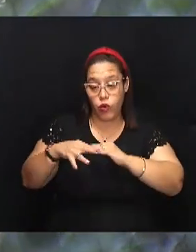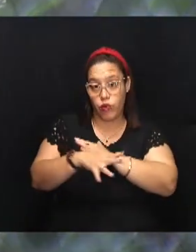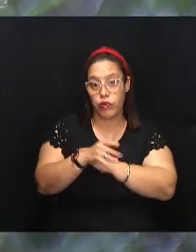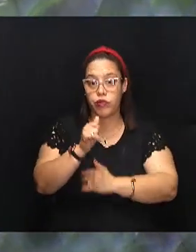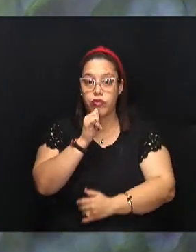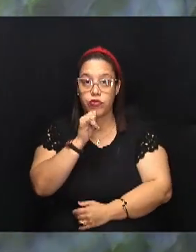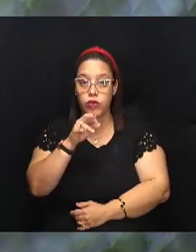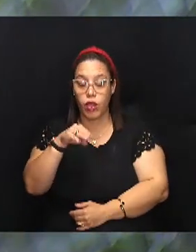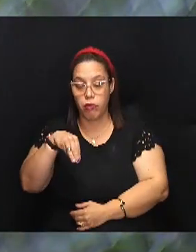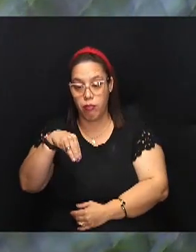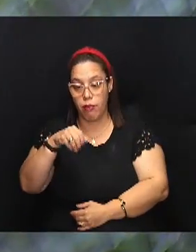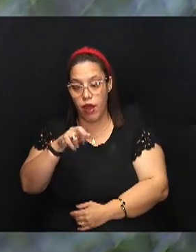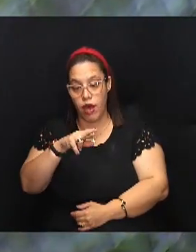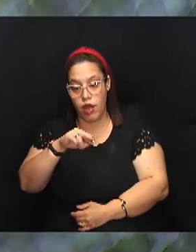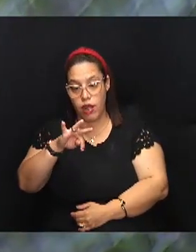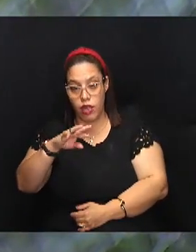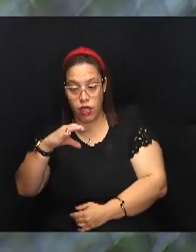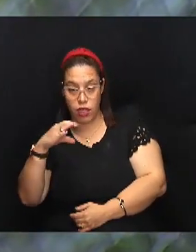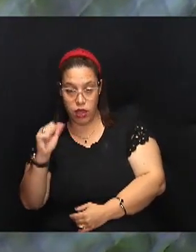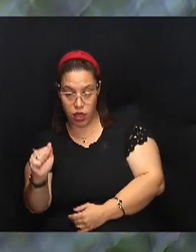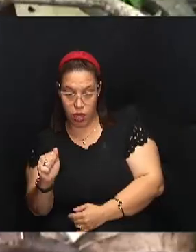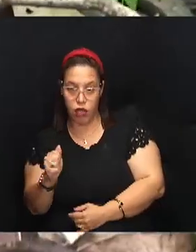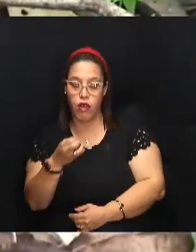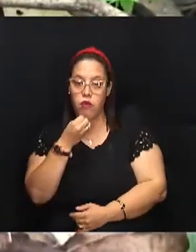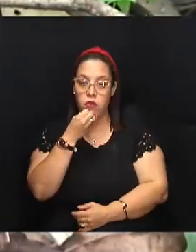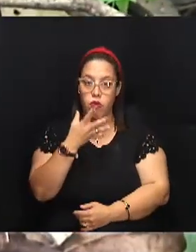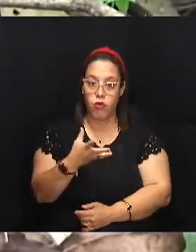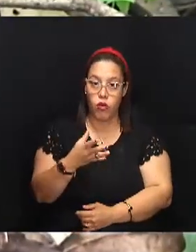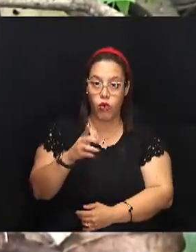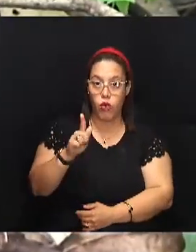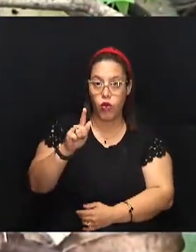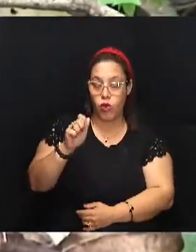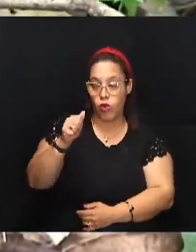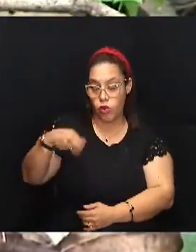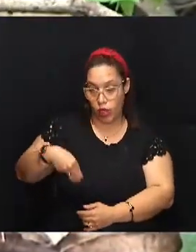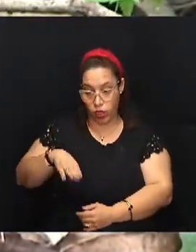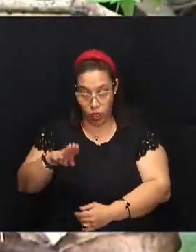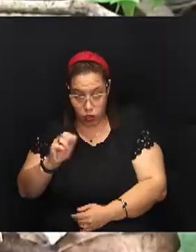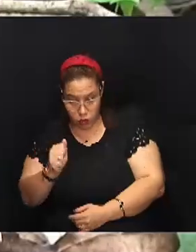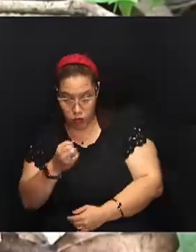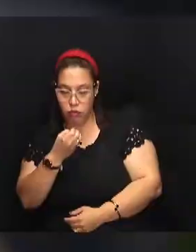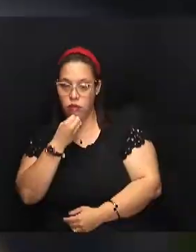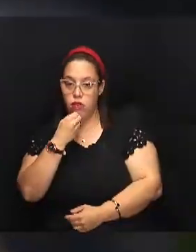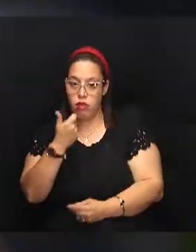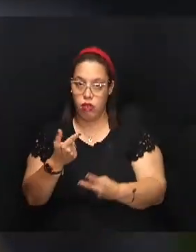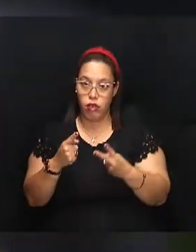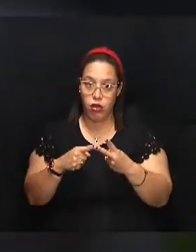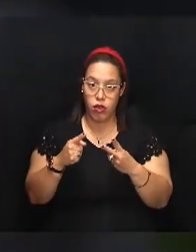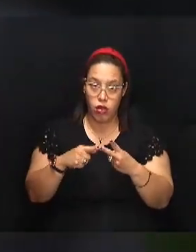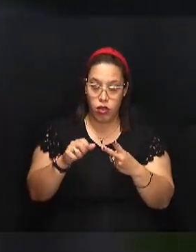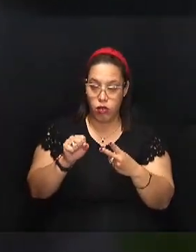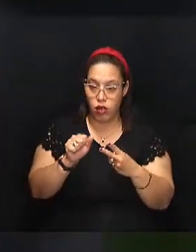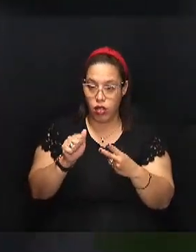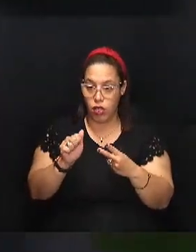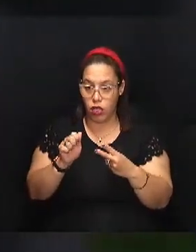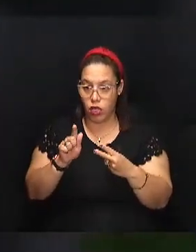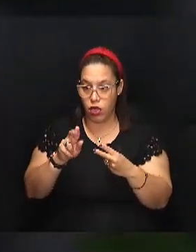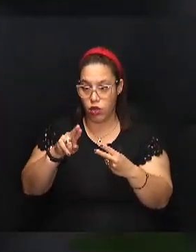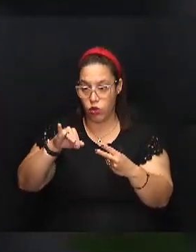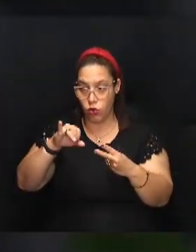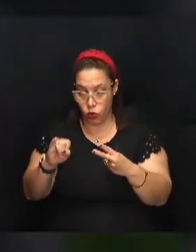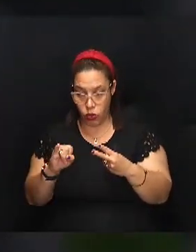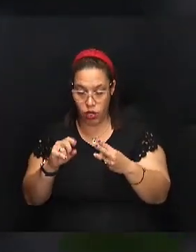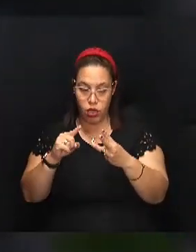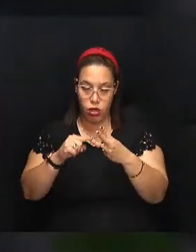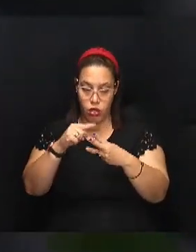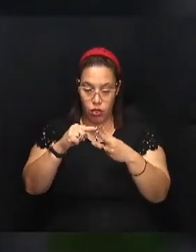exemplo, maritacas, que se acostumam bem a viver no meio urbano. Os gambás também costumam viver bem no meio urbano. Os saguis. Então, essas são